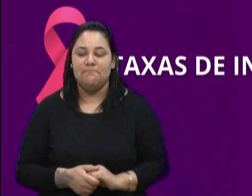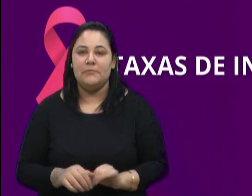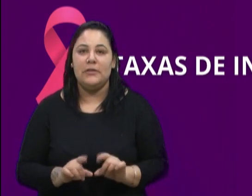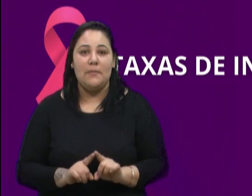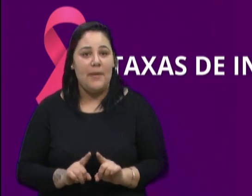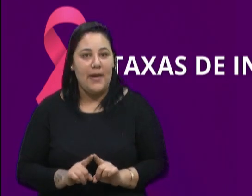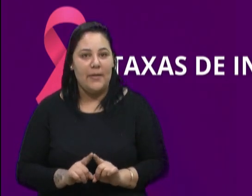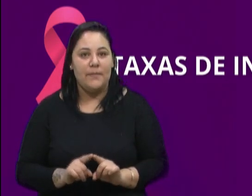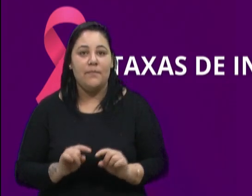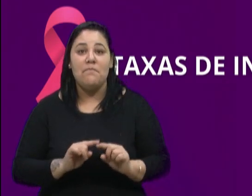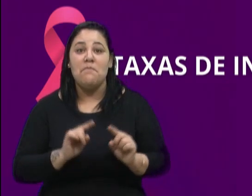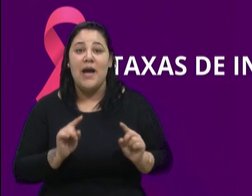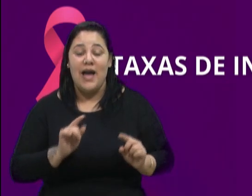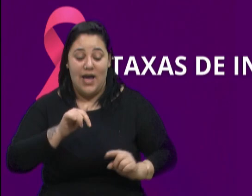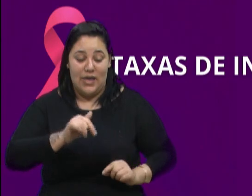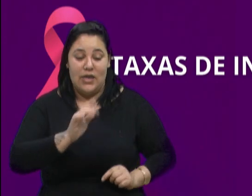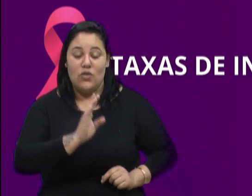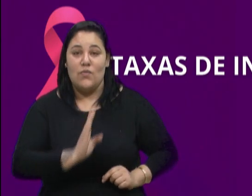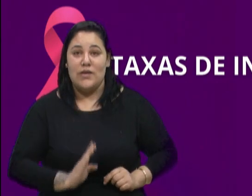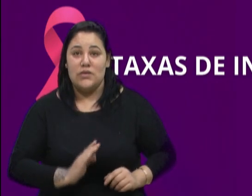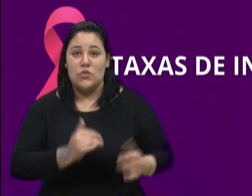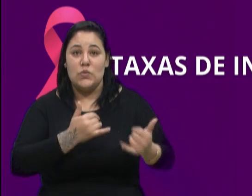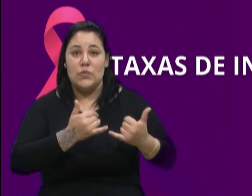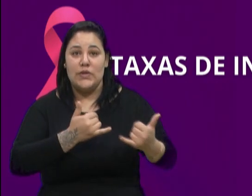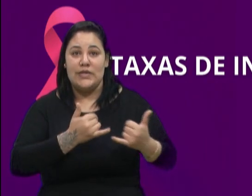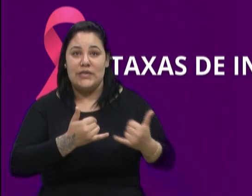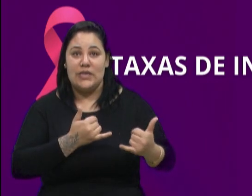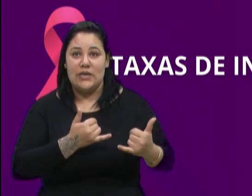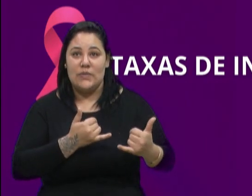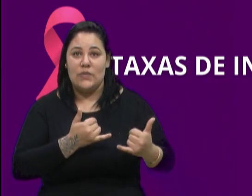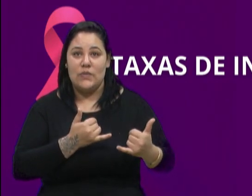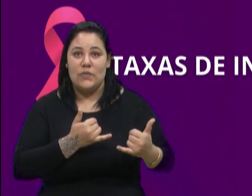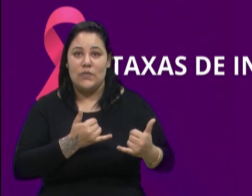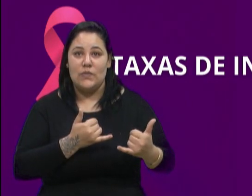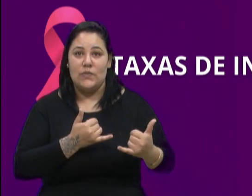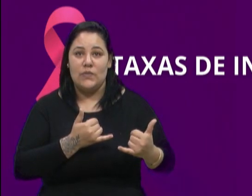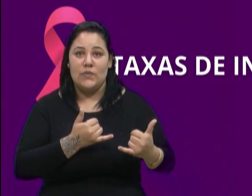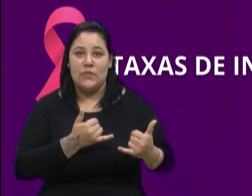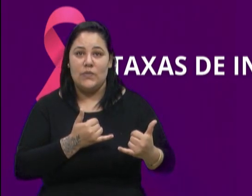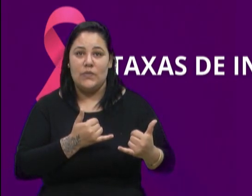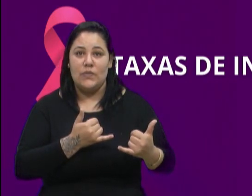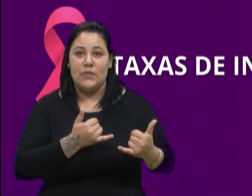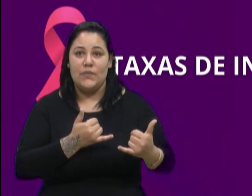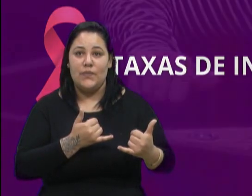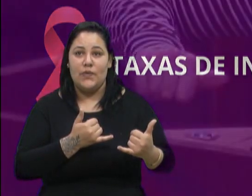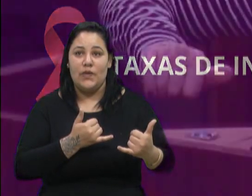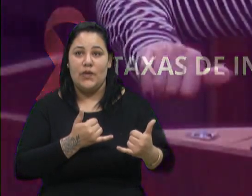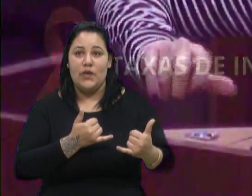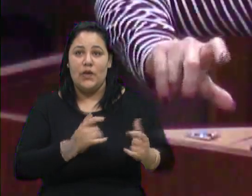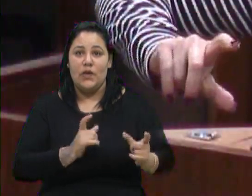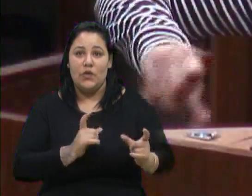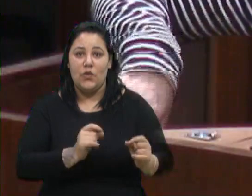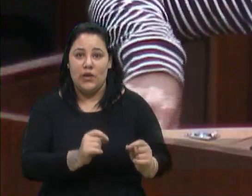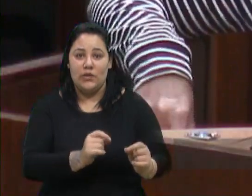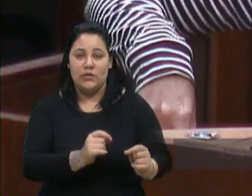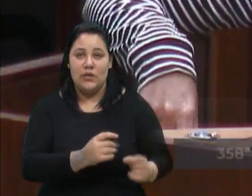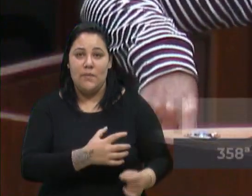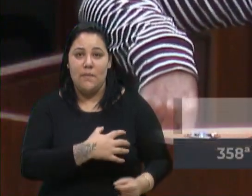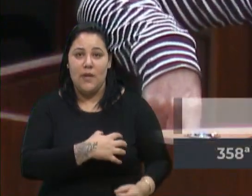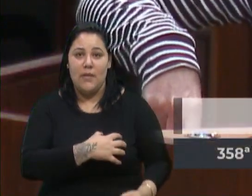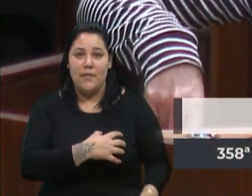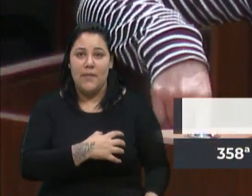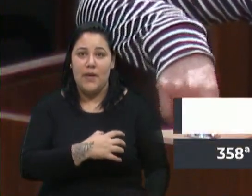mas aqui no Brasil, por exemplo, acomete mais o câncer de mama na região sul e